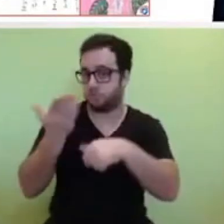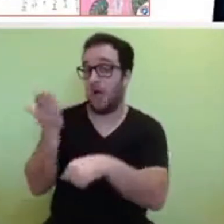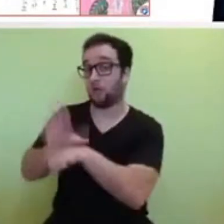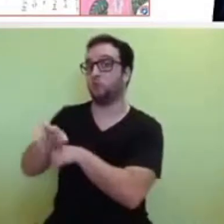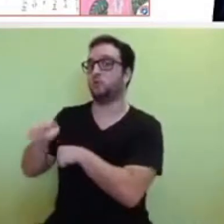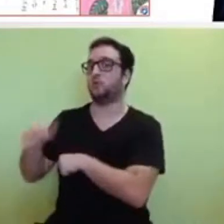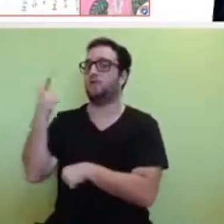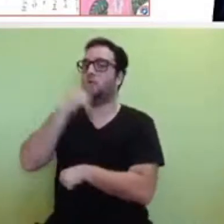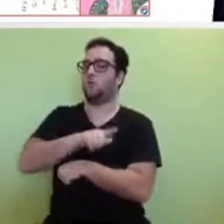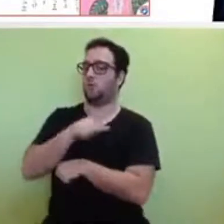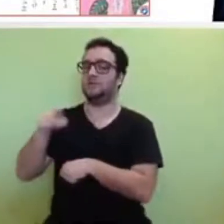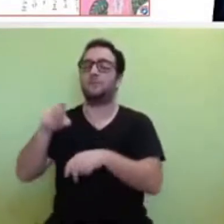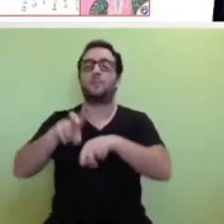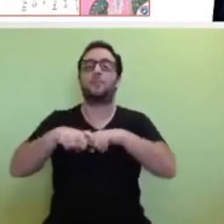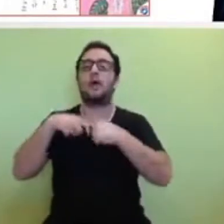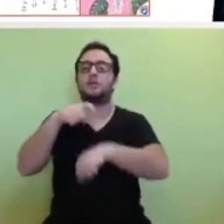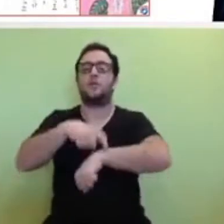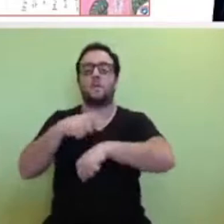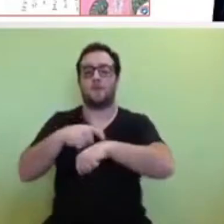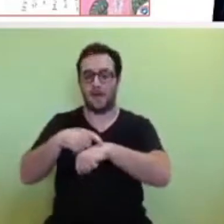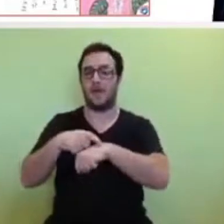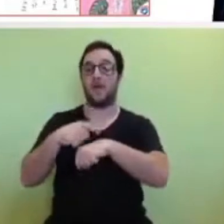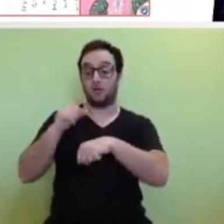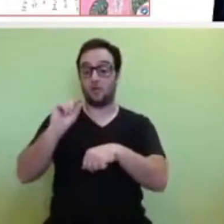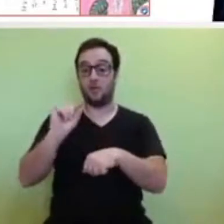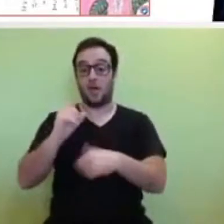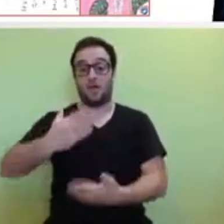que responder em língua portuguesa, por exemplo.